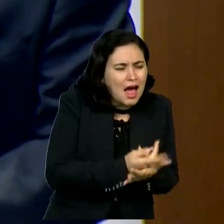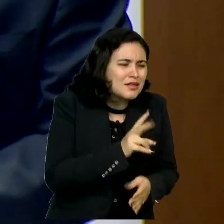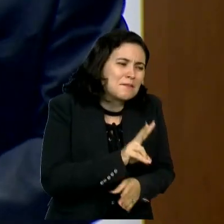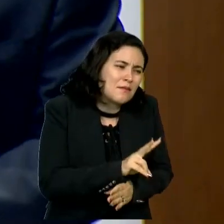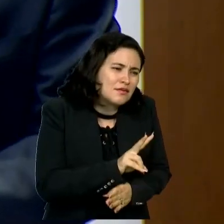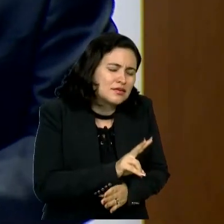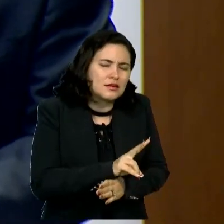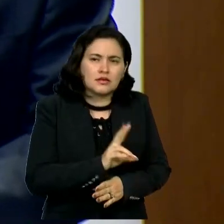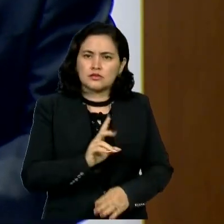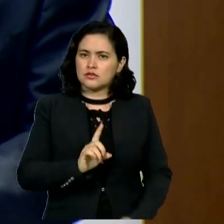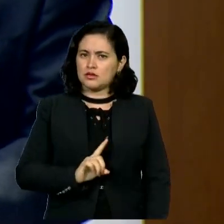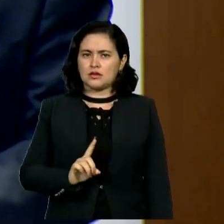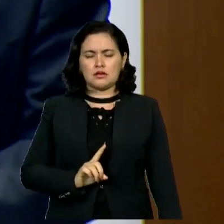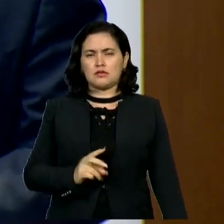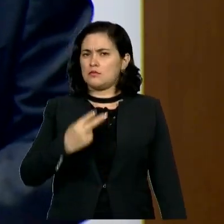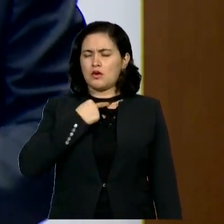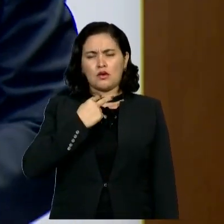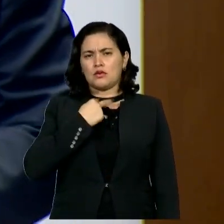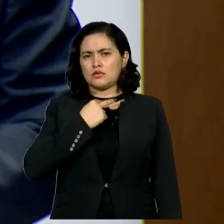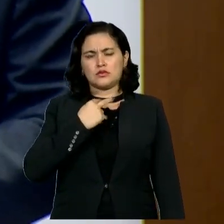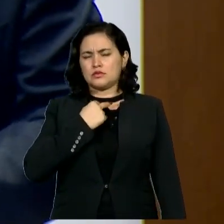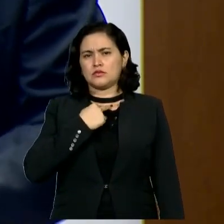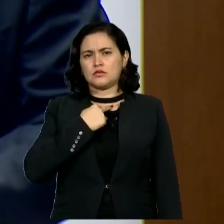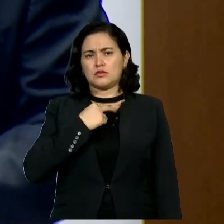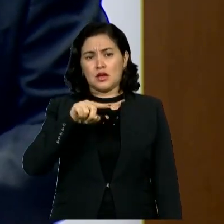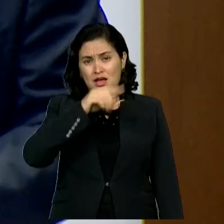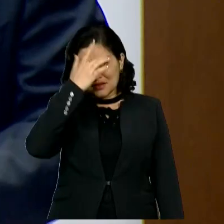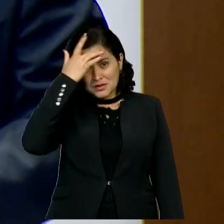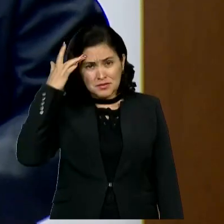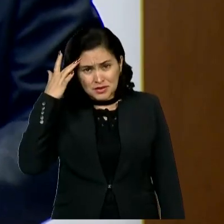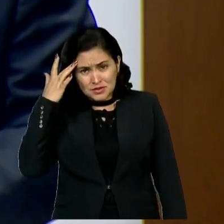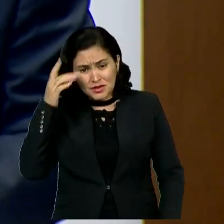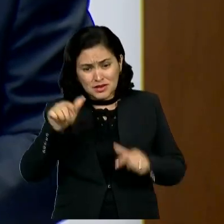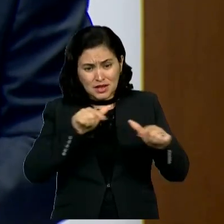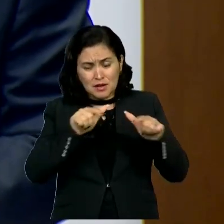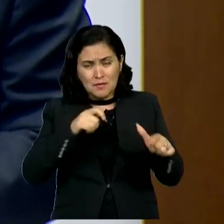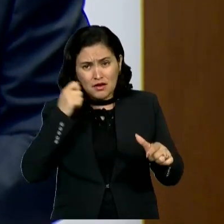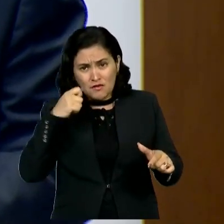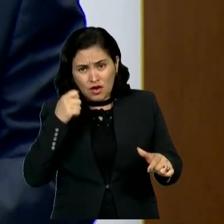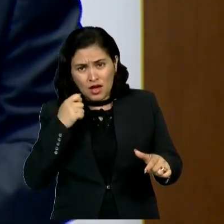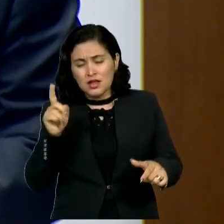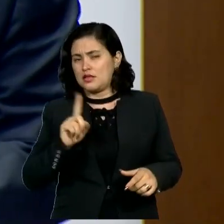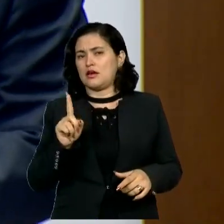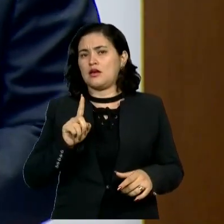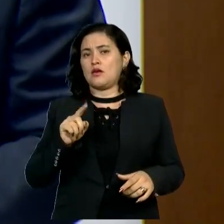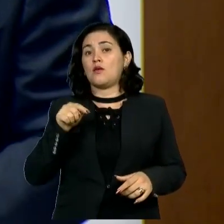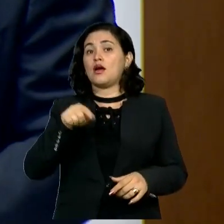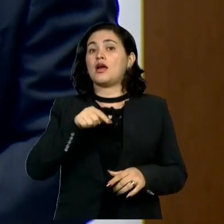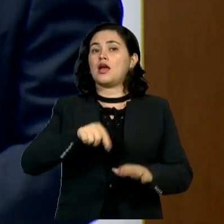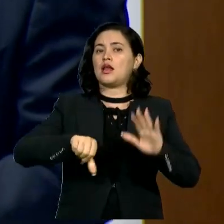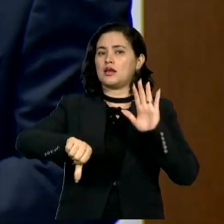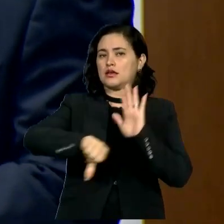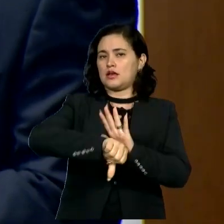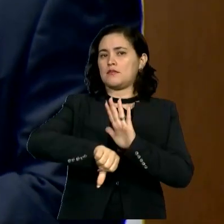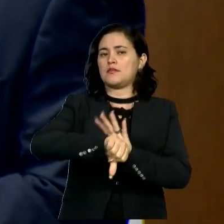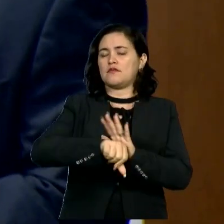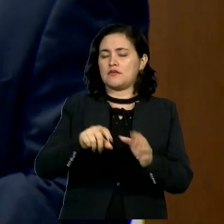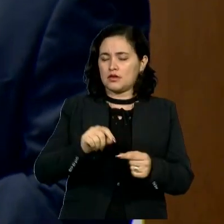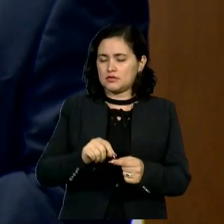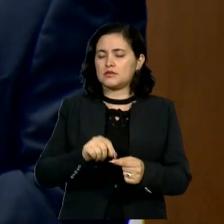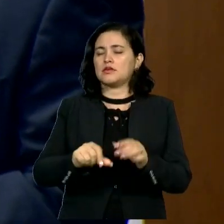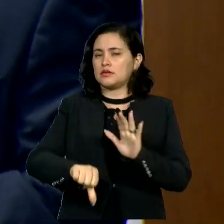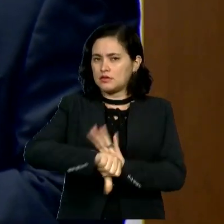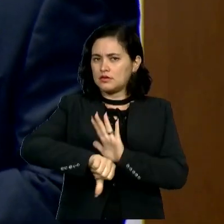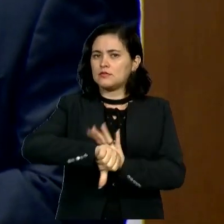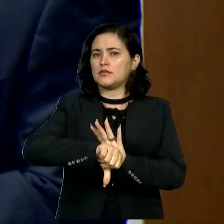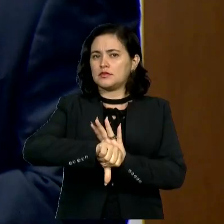porque estas pessoas não estavam na condição de advogado atuando, atuaram como criminosos. Inclusive,